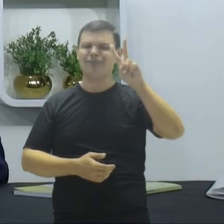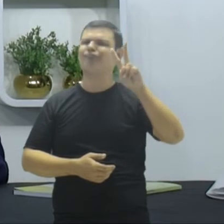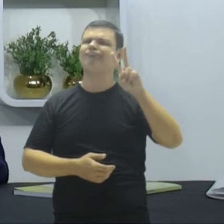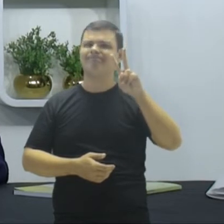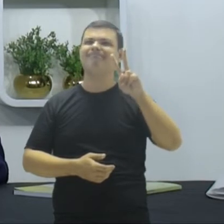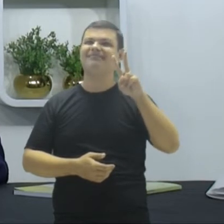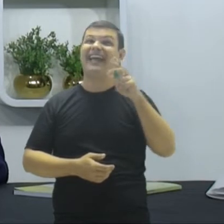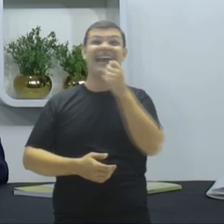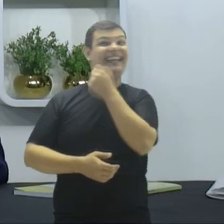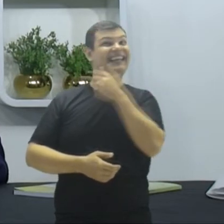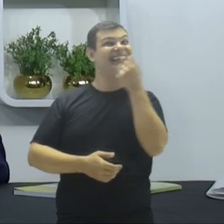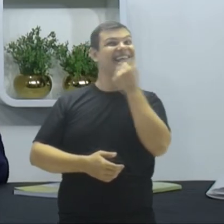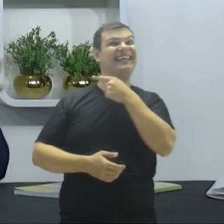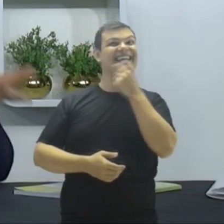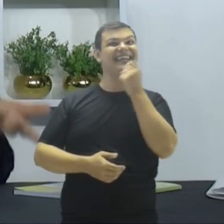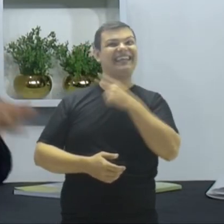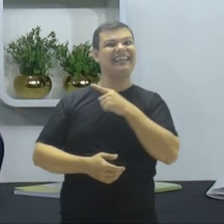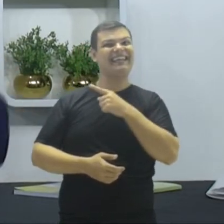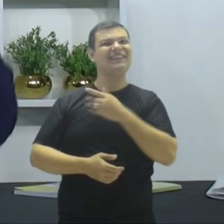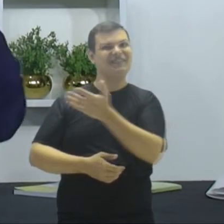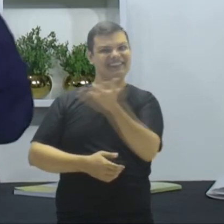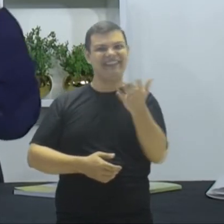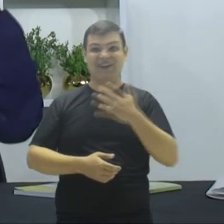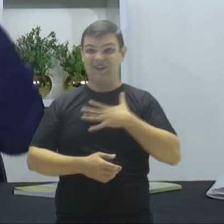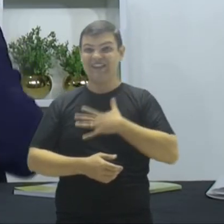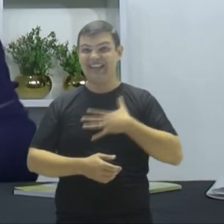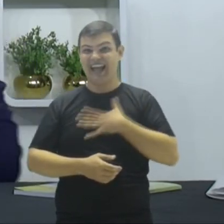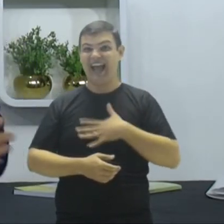muito divertida. Vocês